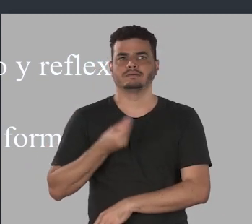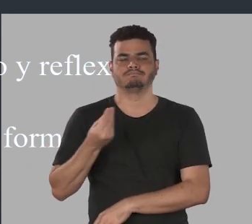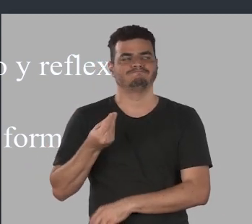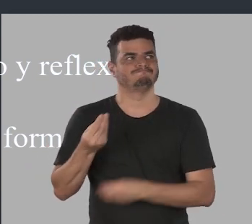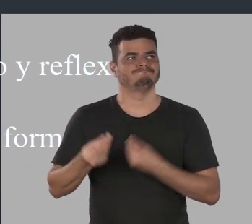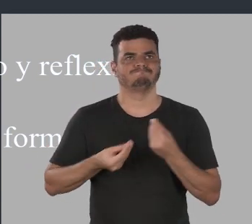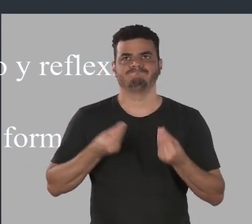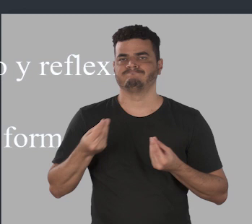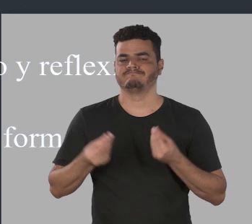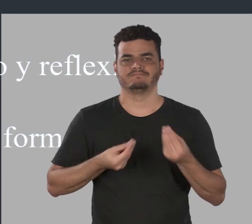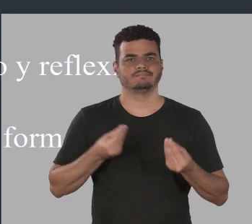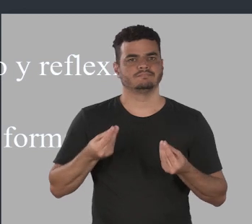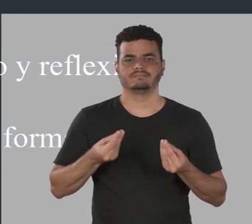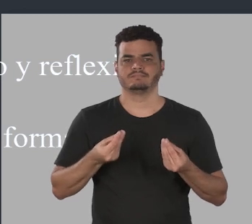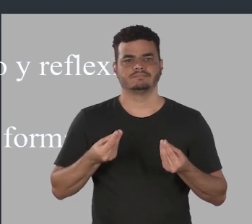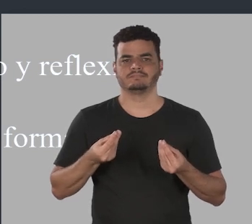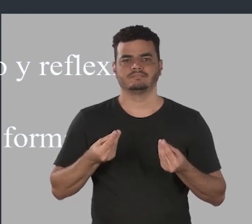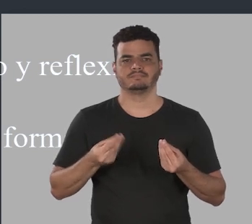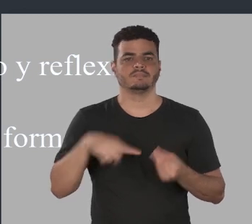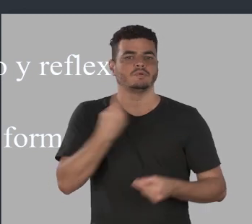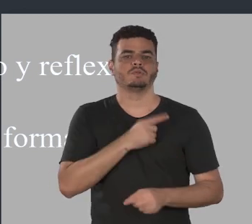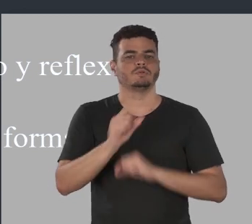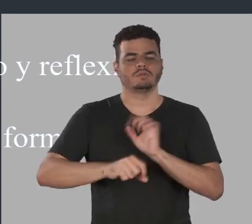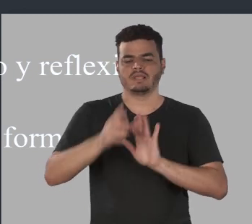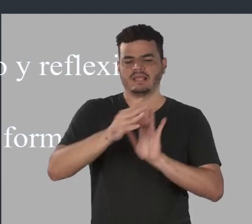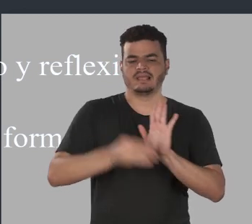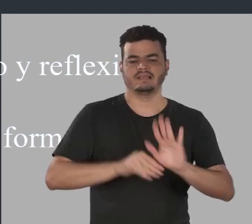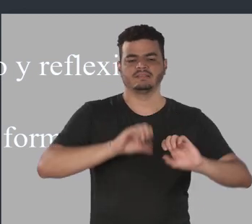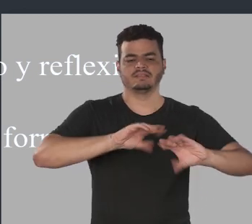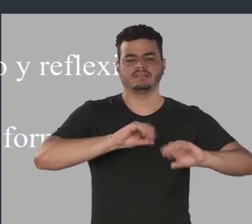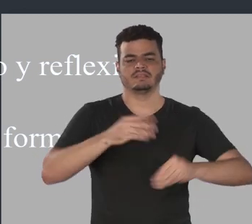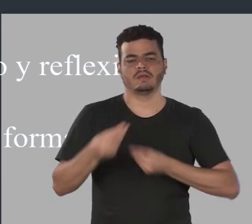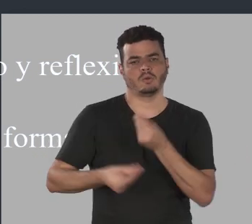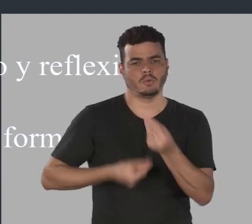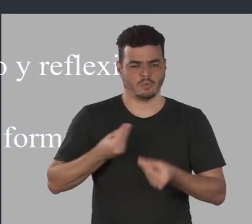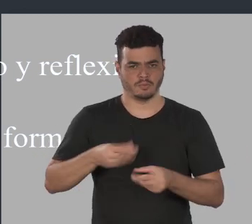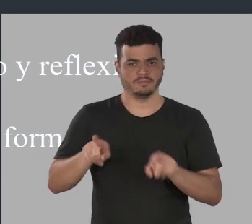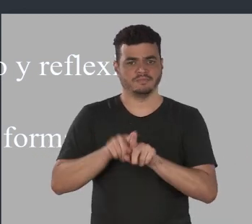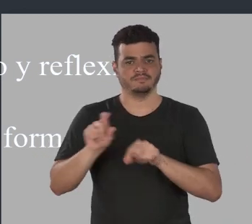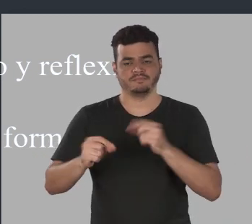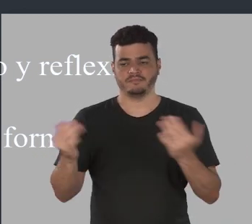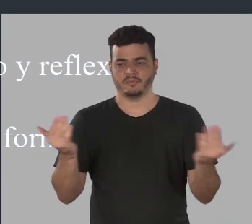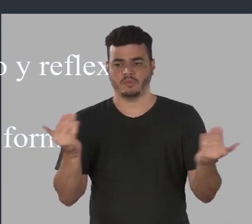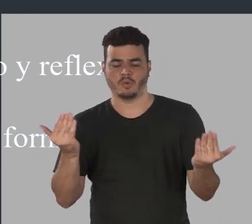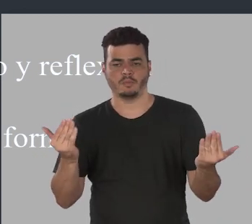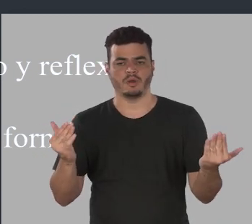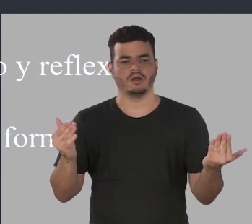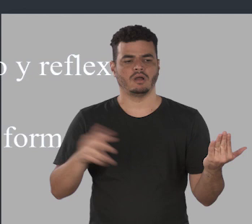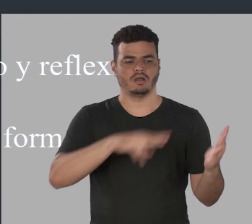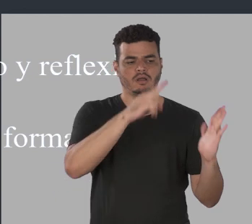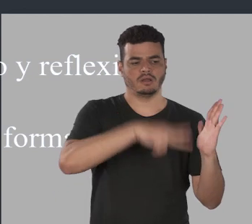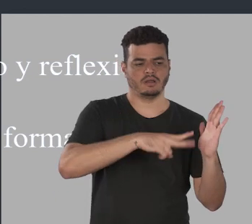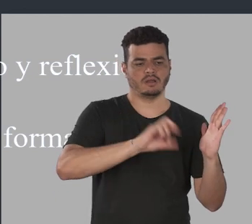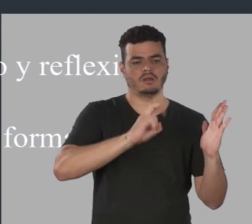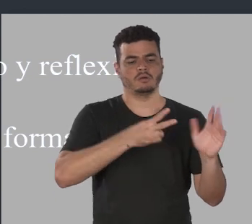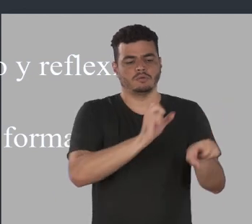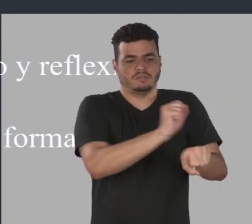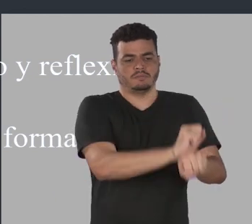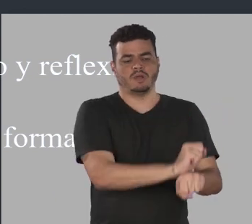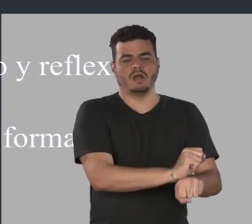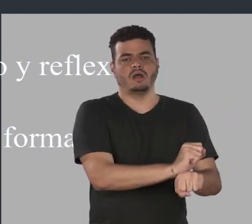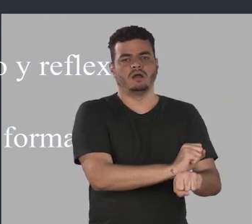sei, como um programa da aula dos assuntos que temos que dar. Às vezes temos que ir para a leitura ou